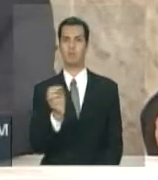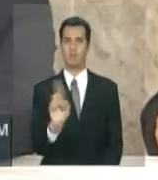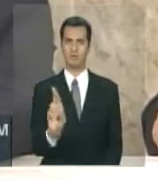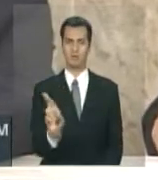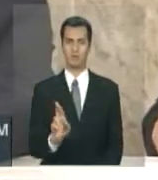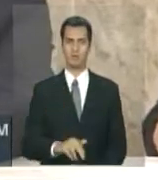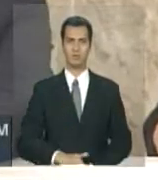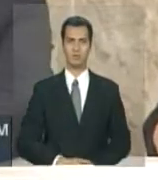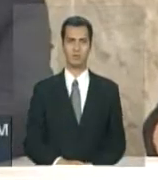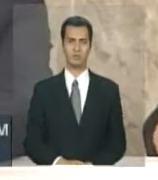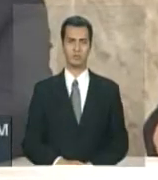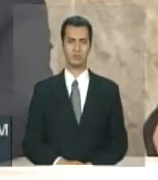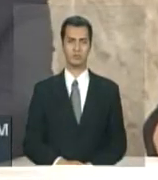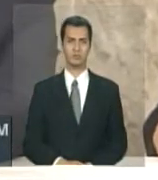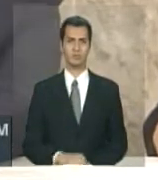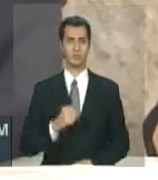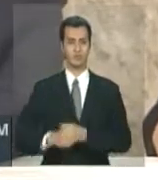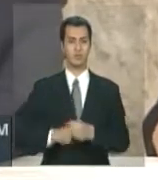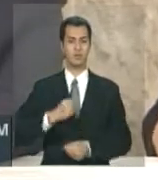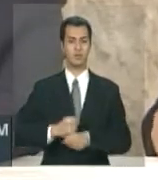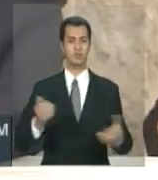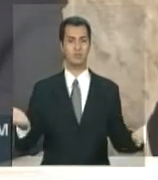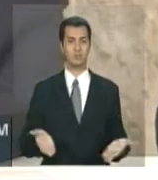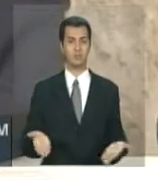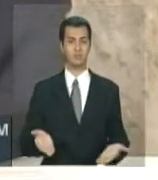Nós pagamos esse ano